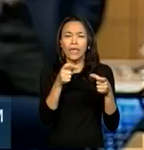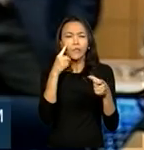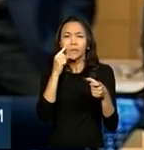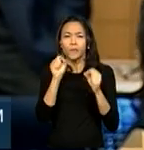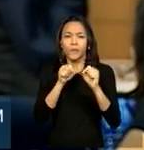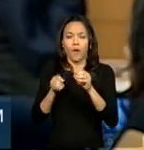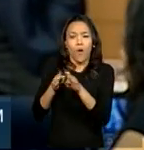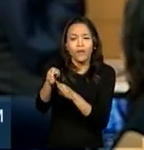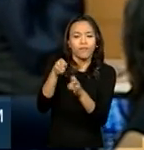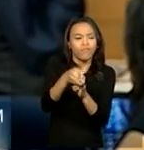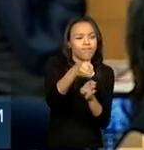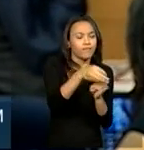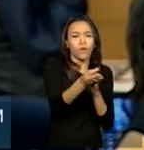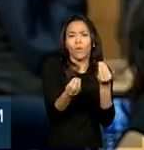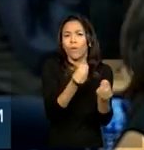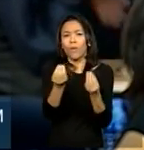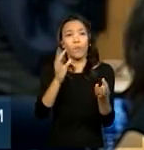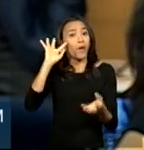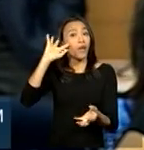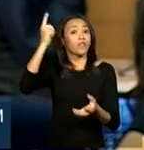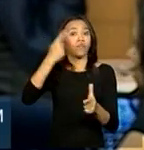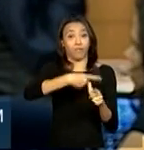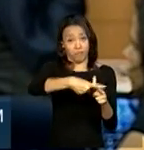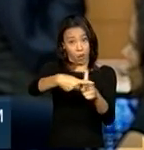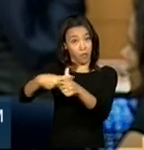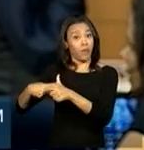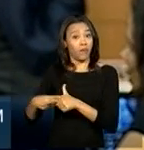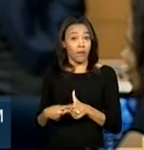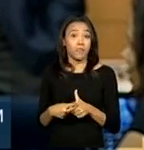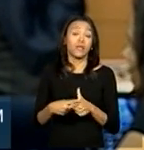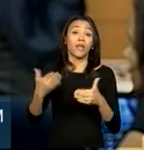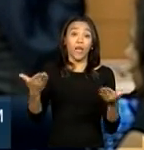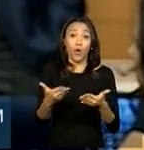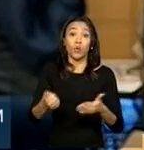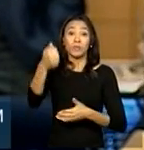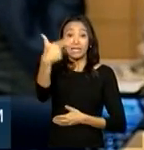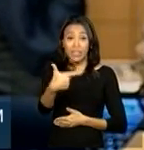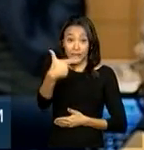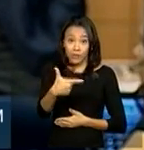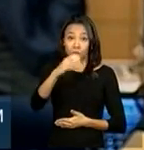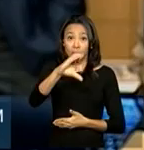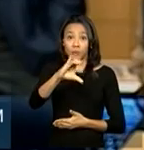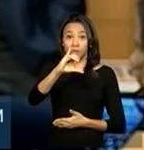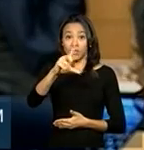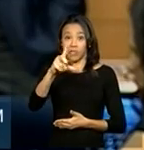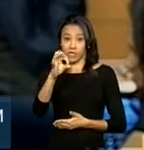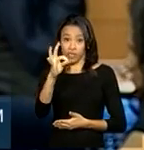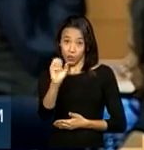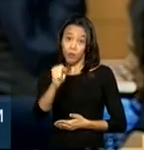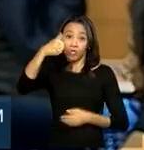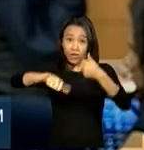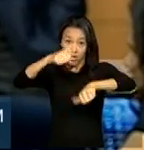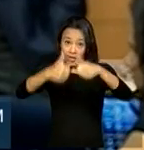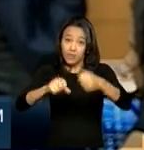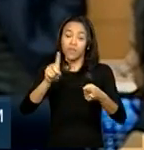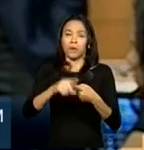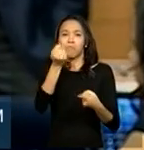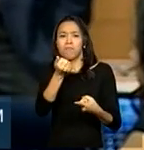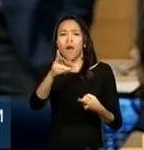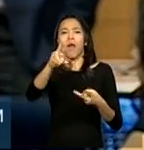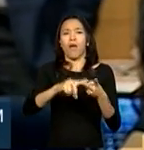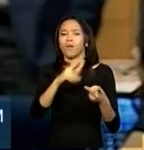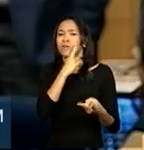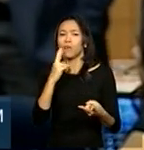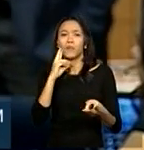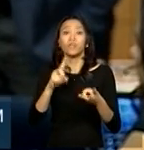orientação para a solução de problemas e agora no segundo ciclo de avaliação os bares lanchonetes e restaurantes recebem